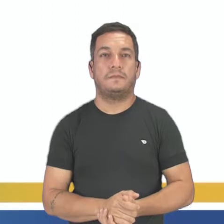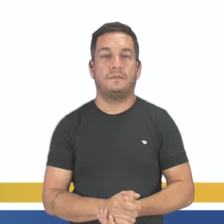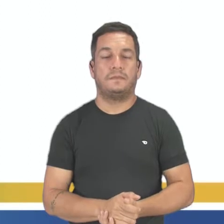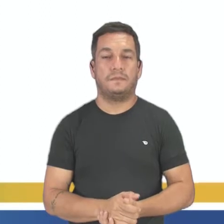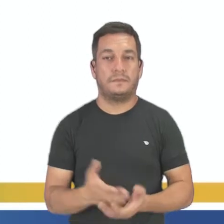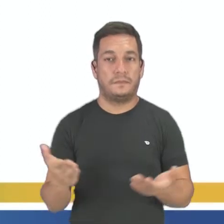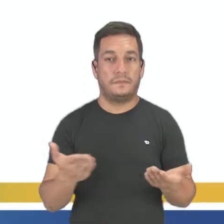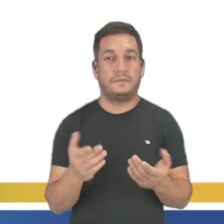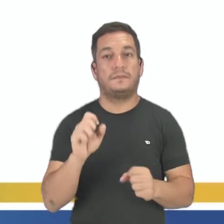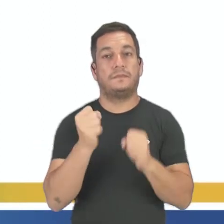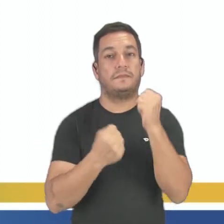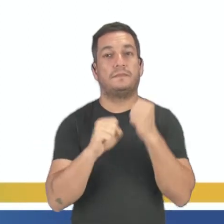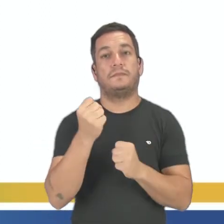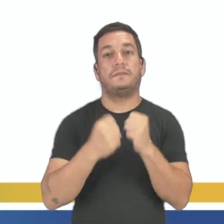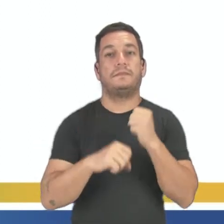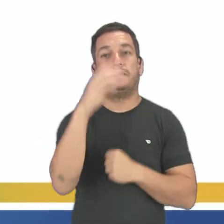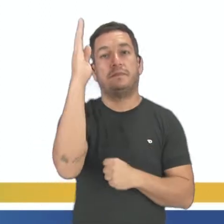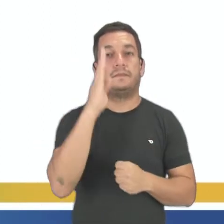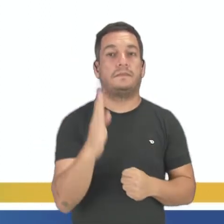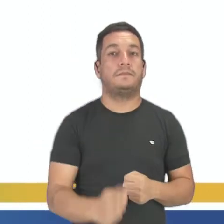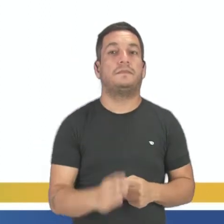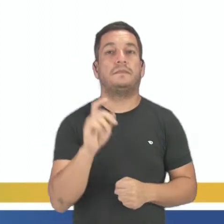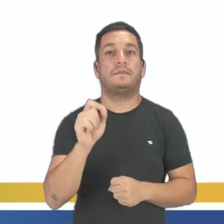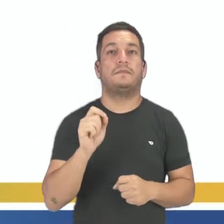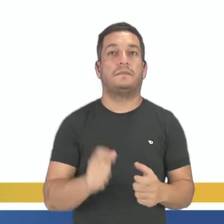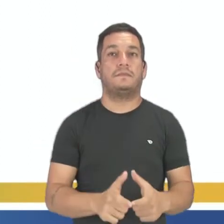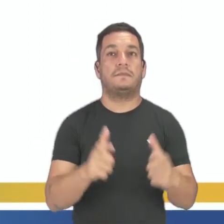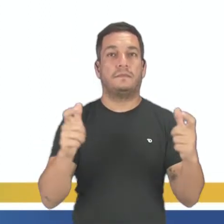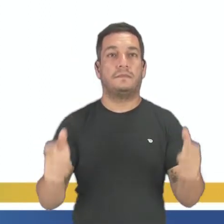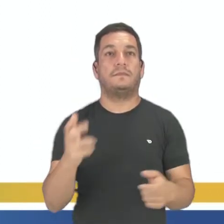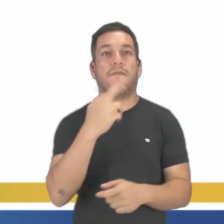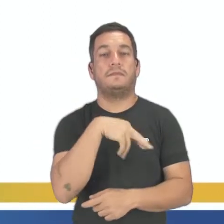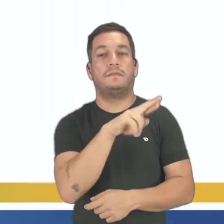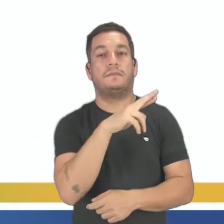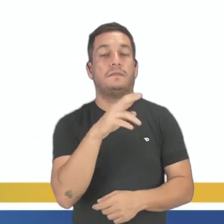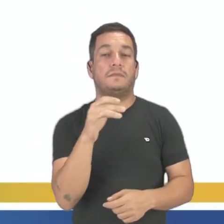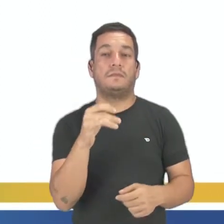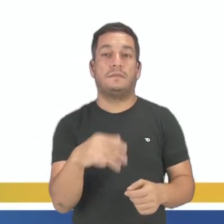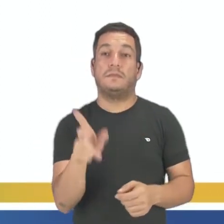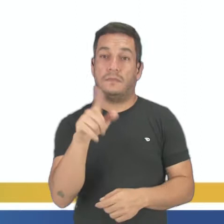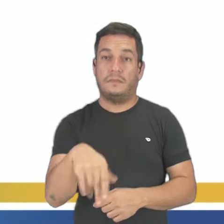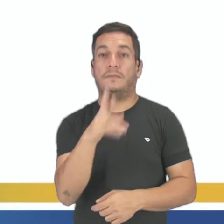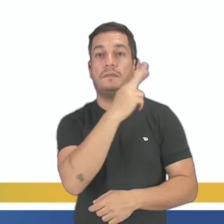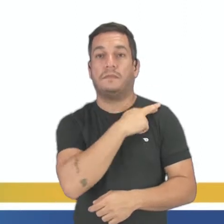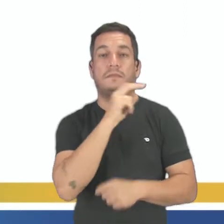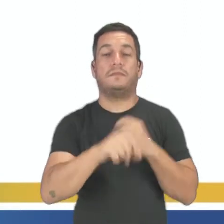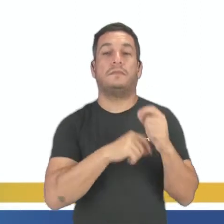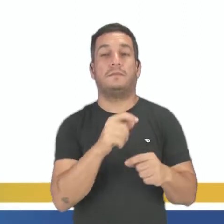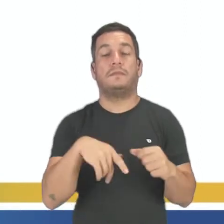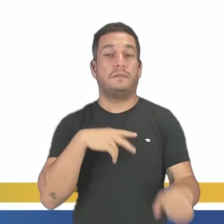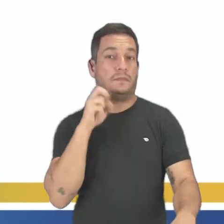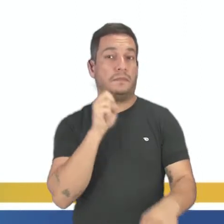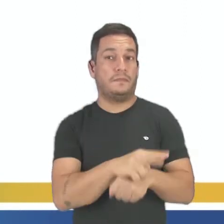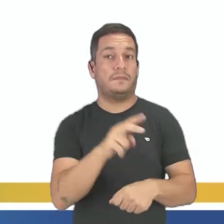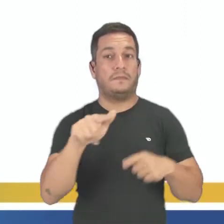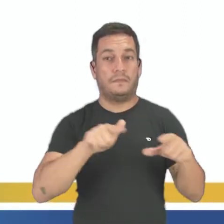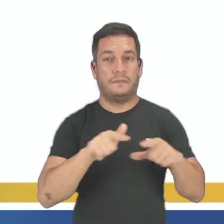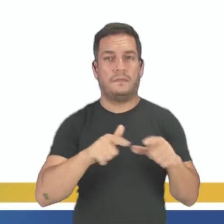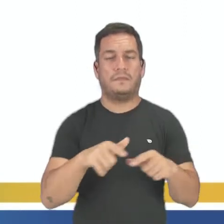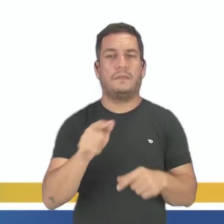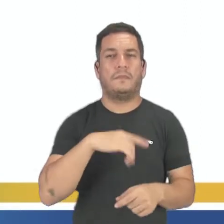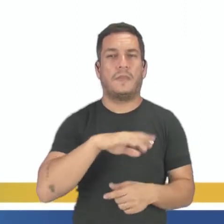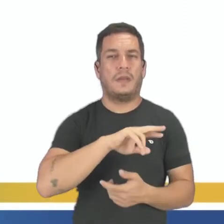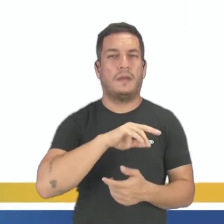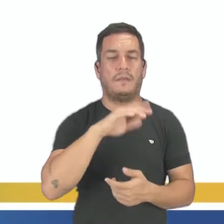Atualmente, a produção industrial brasileira é grande e responsável por empregar milhões de brasileiros. Cabe destacar